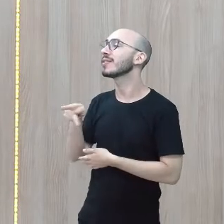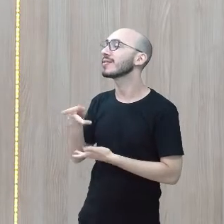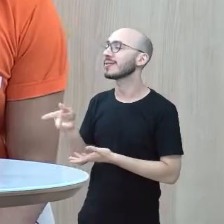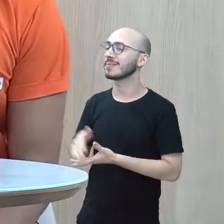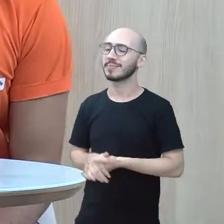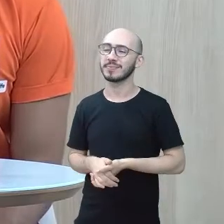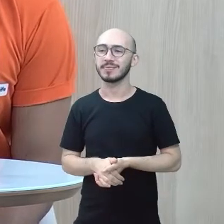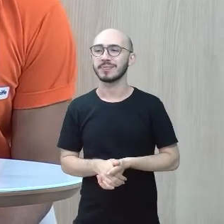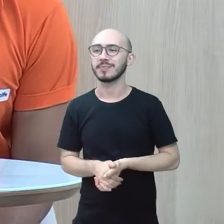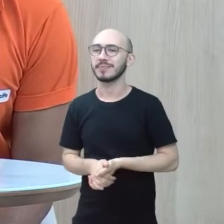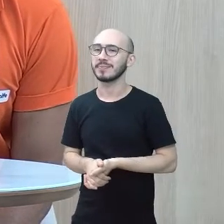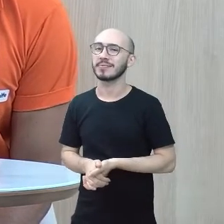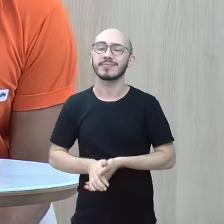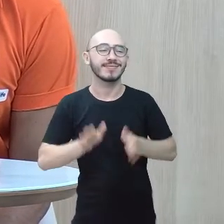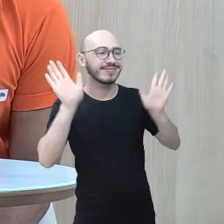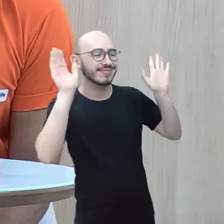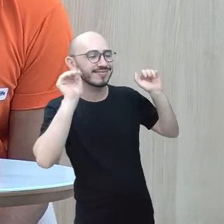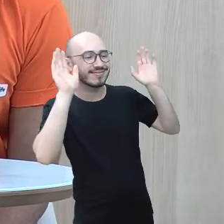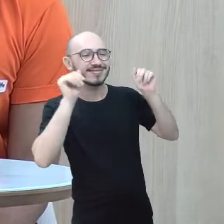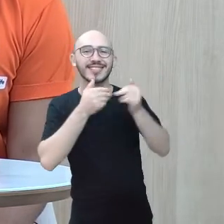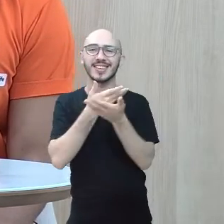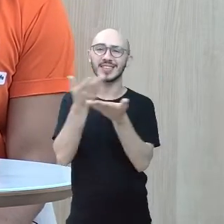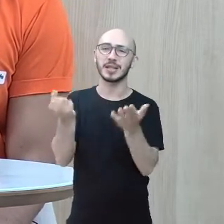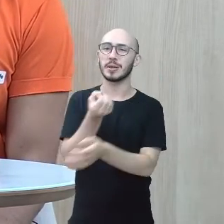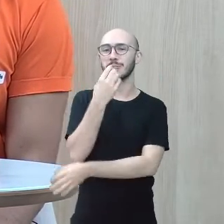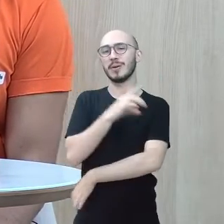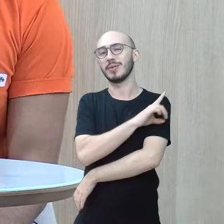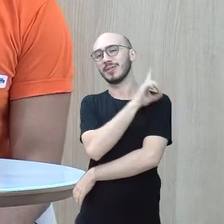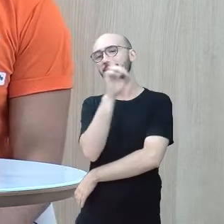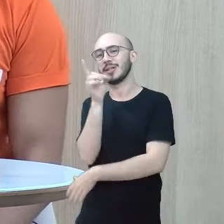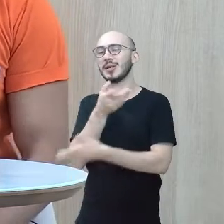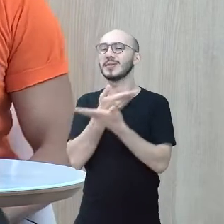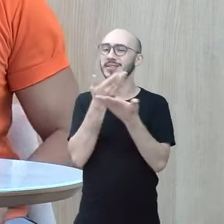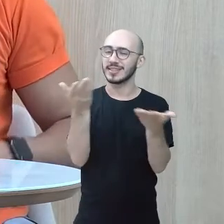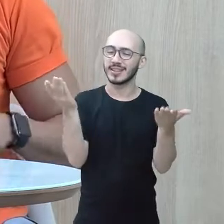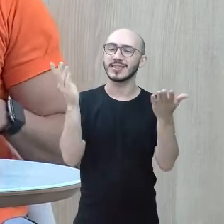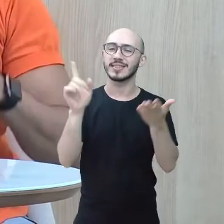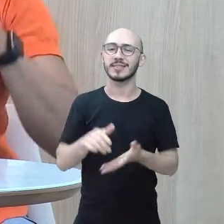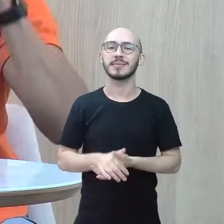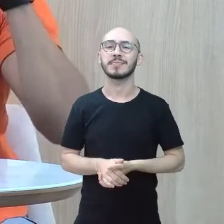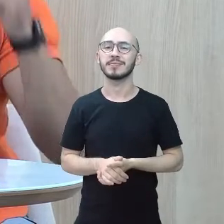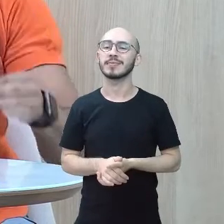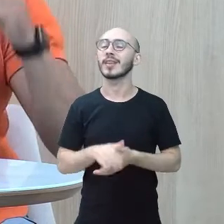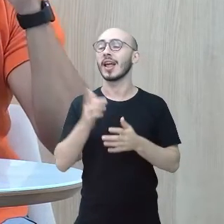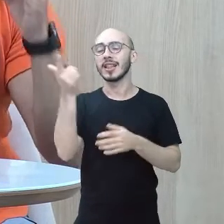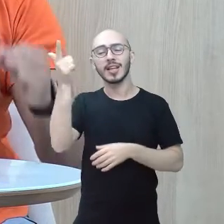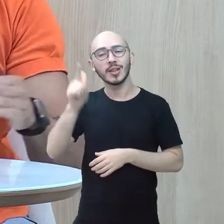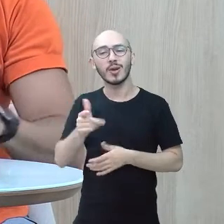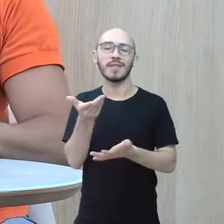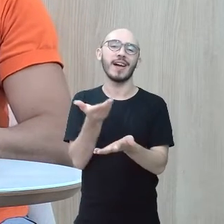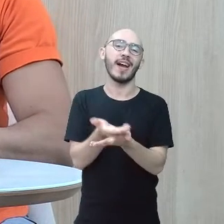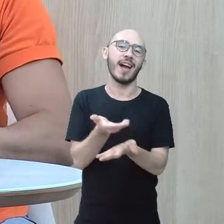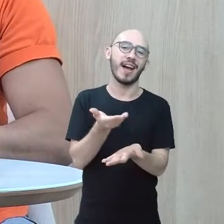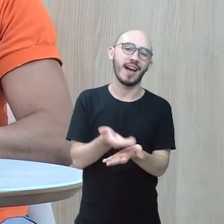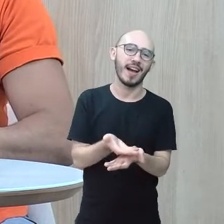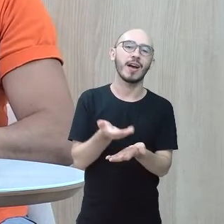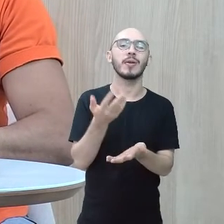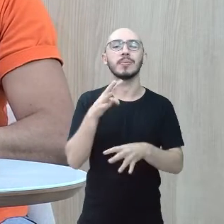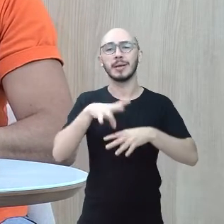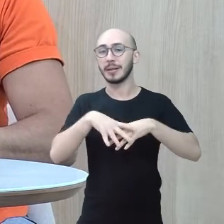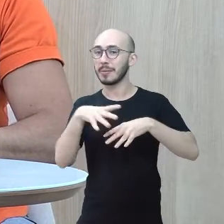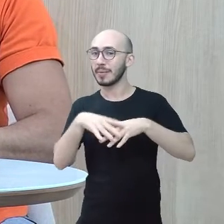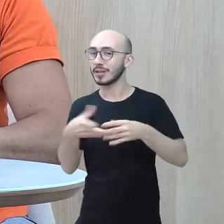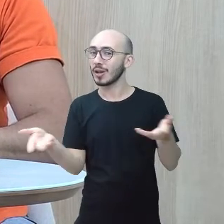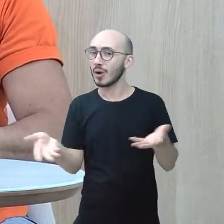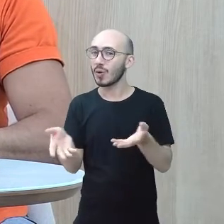professor. Fala, galerinha, muito bom dia para você que está aqui mais uma aula de